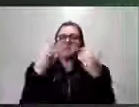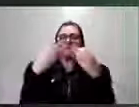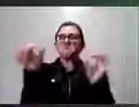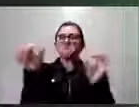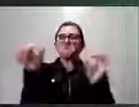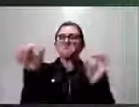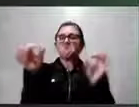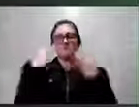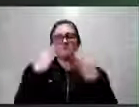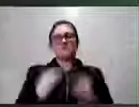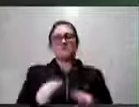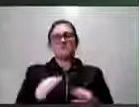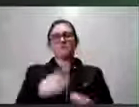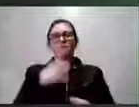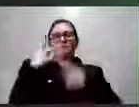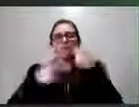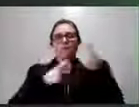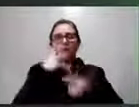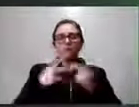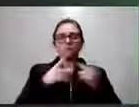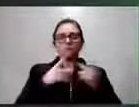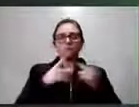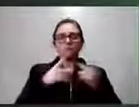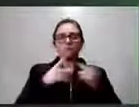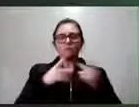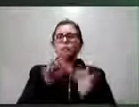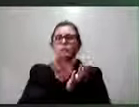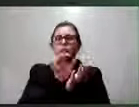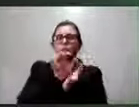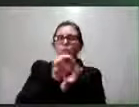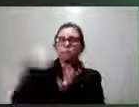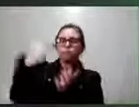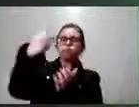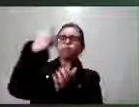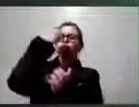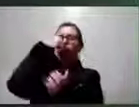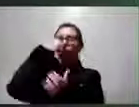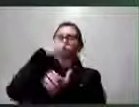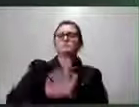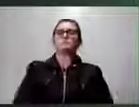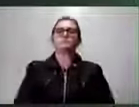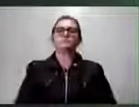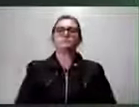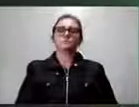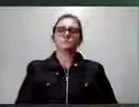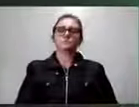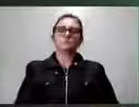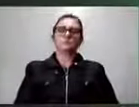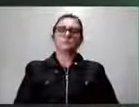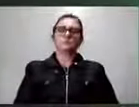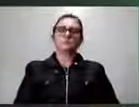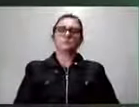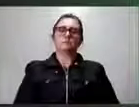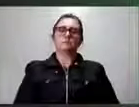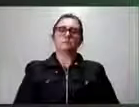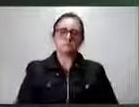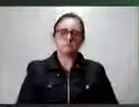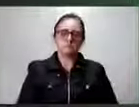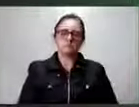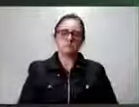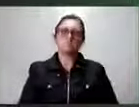respeito do manejo dessa articulação temporomandibular relacionado com uma intubação nas